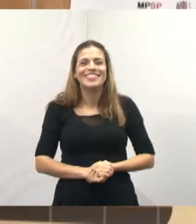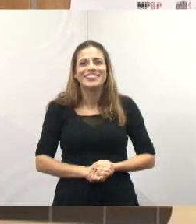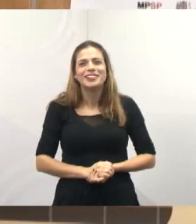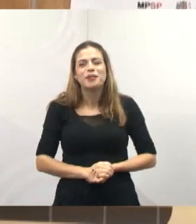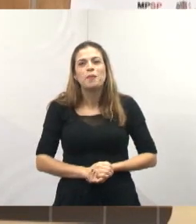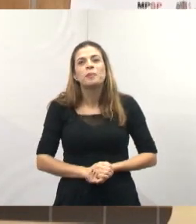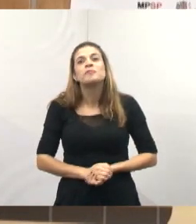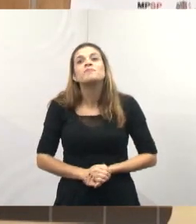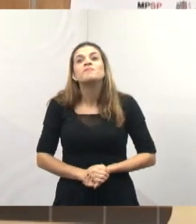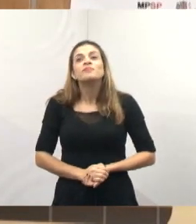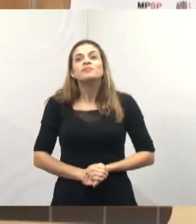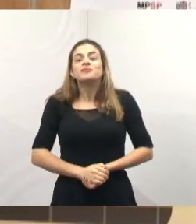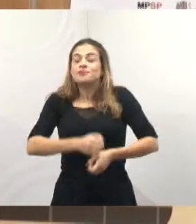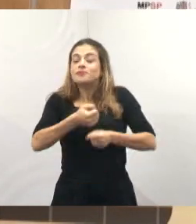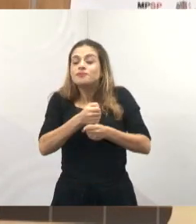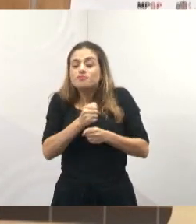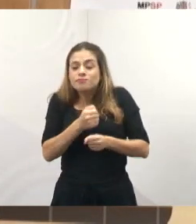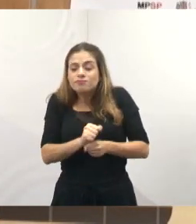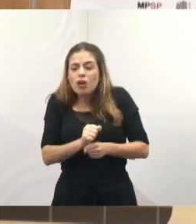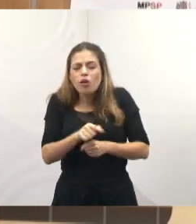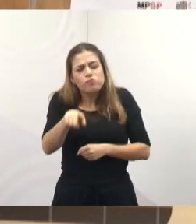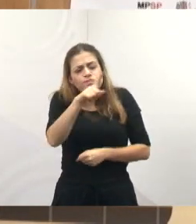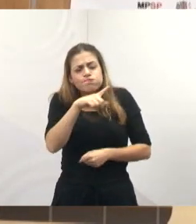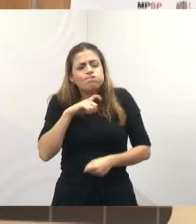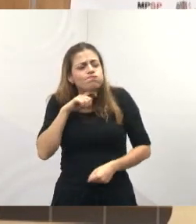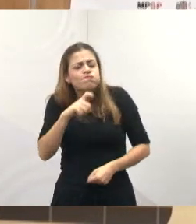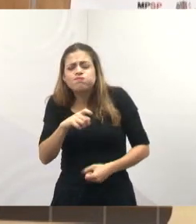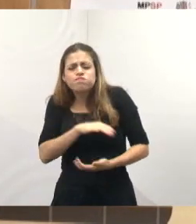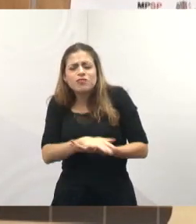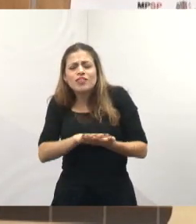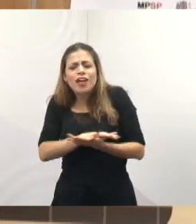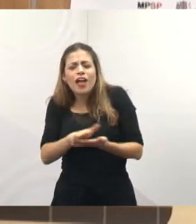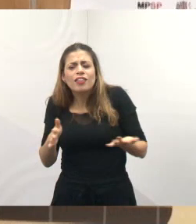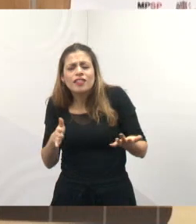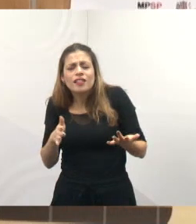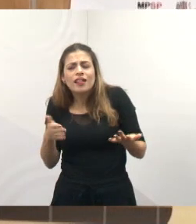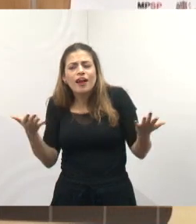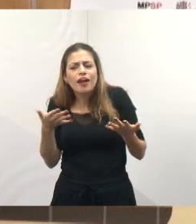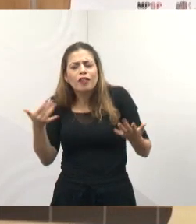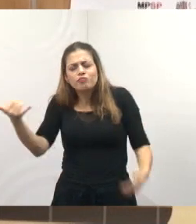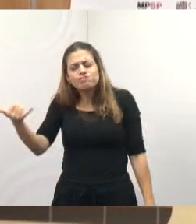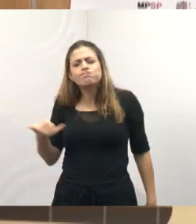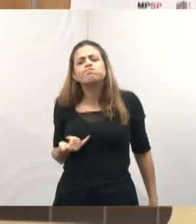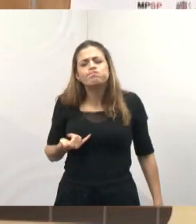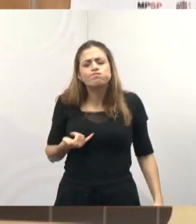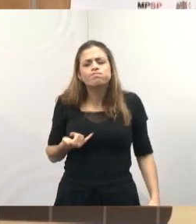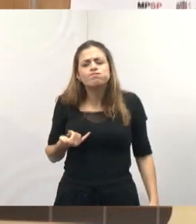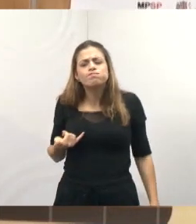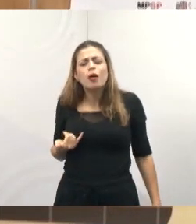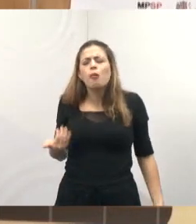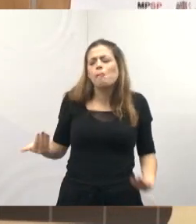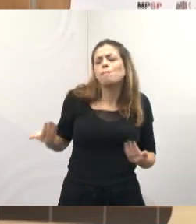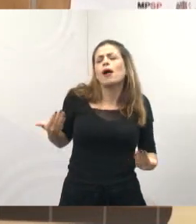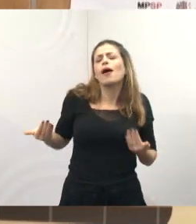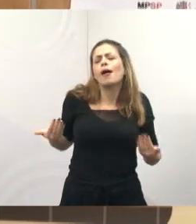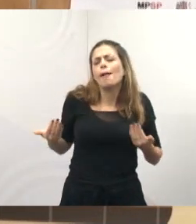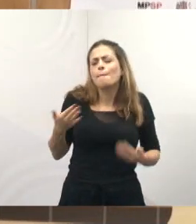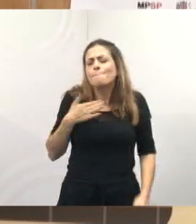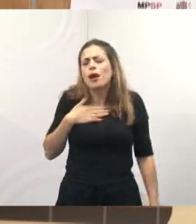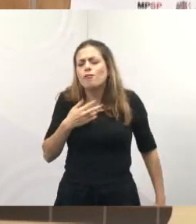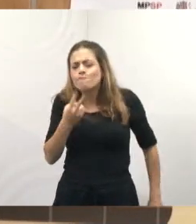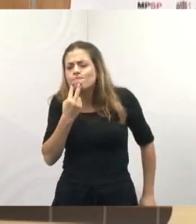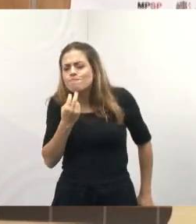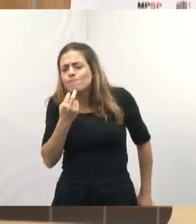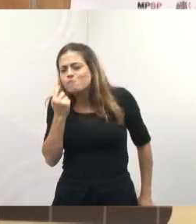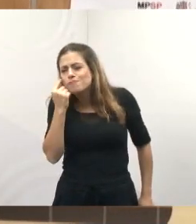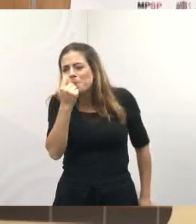Falaram em obra, ninguém falou nada. Aí você vem e fala comigo. Então você está de marcação com esse vereador Valmir do Parque Minha